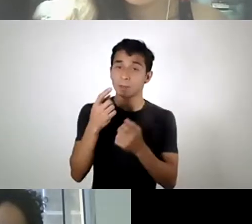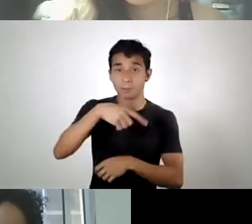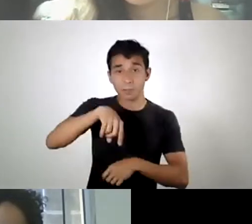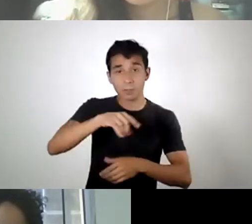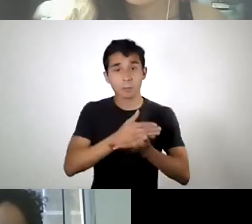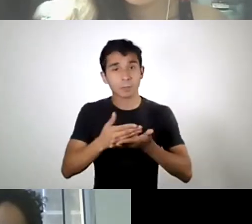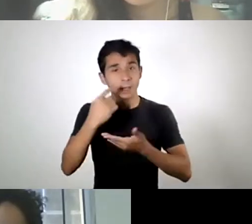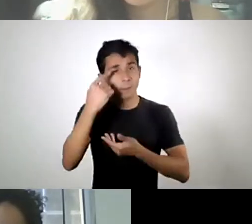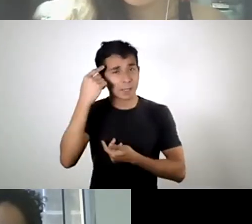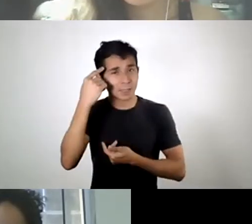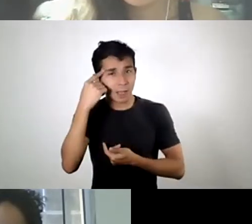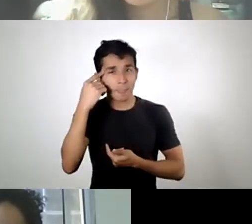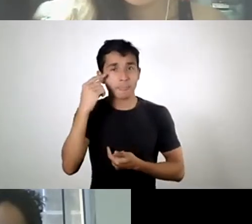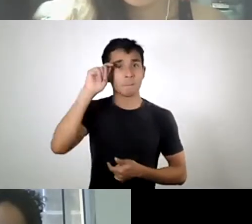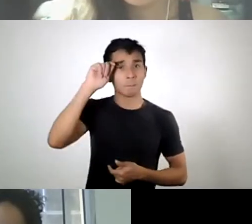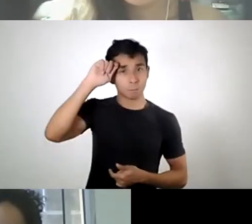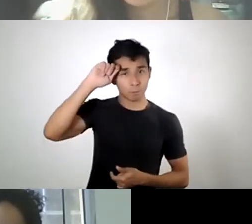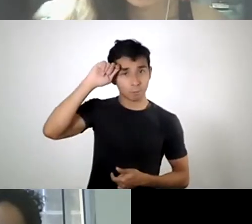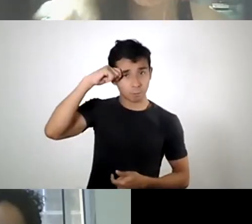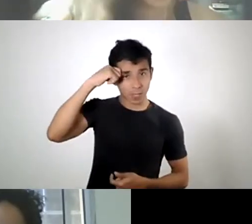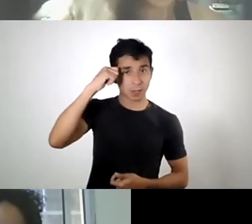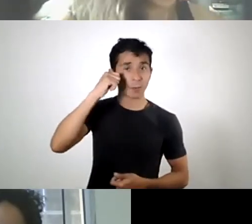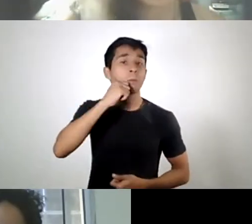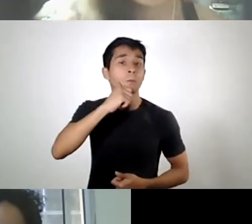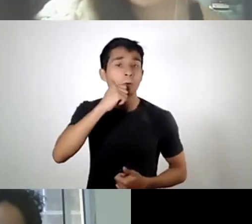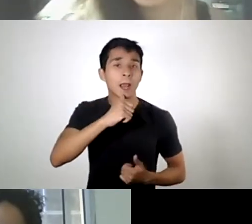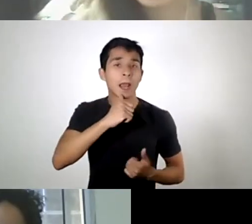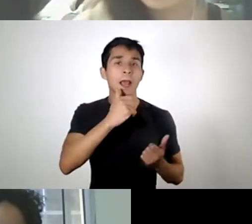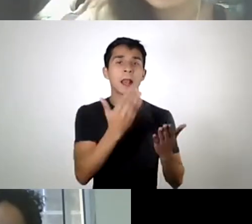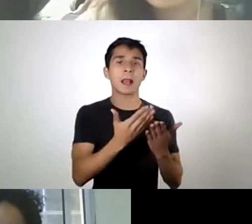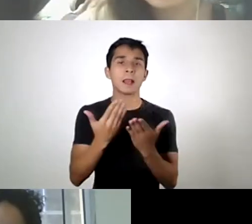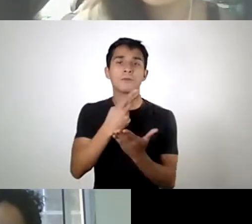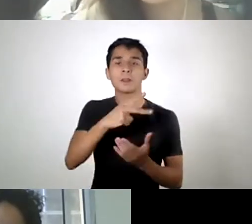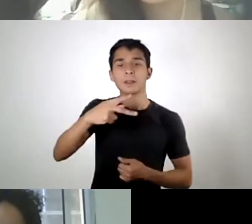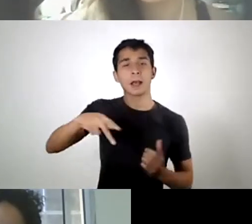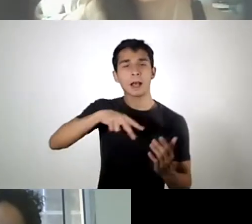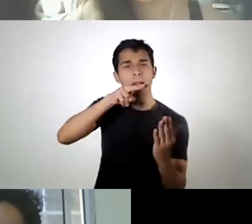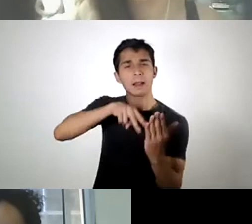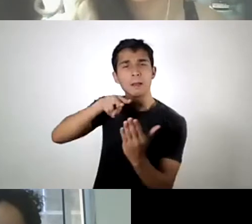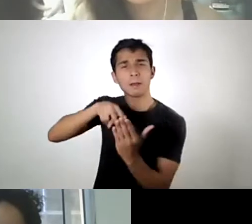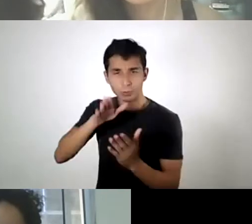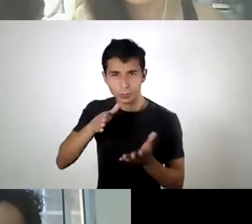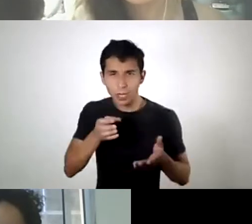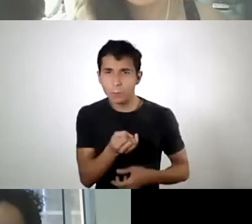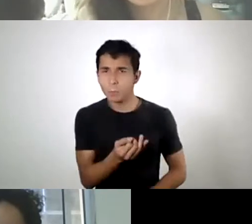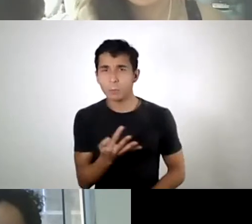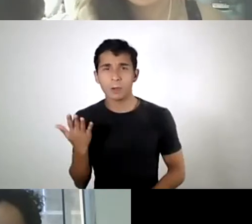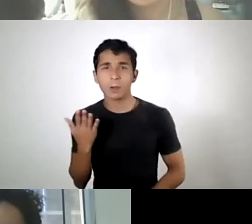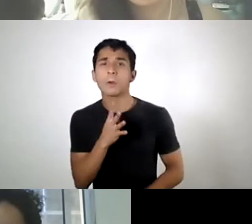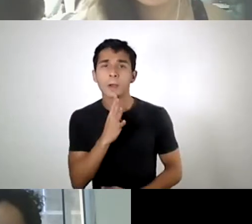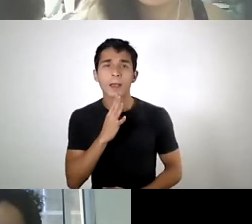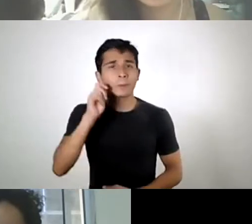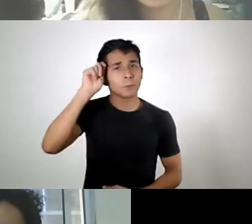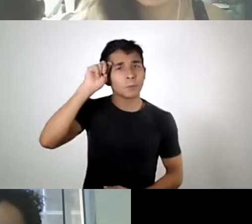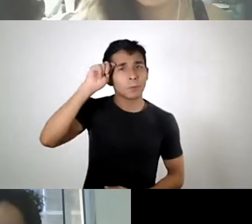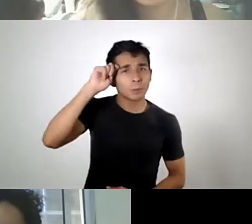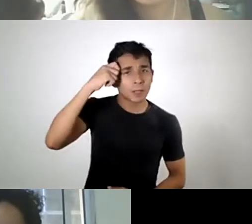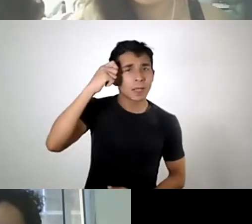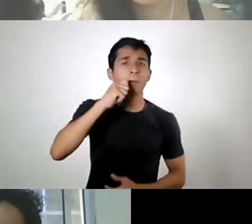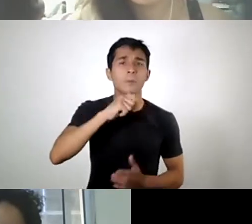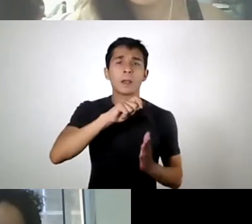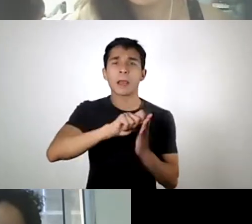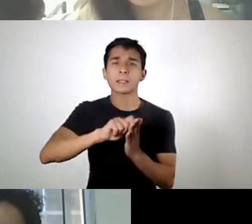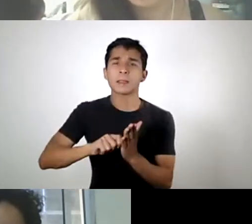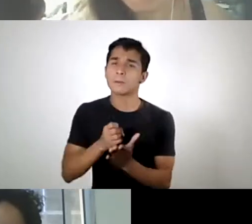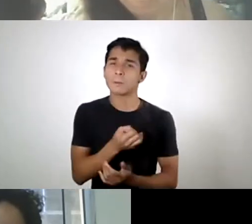negras vocês já leram, por exemplo, quantas autoras negras vocês conhecem, quantos livros de autoras negras